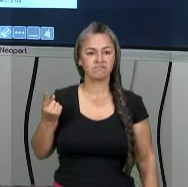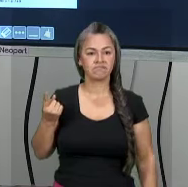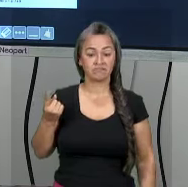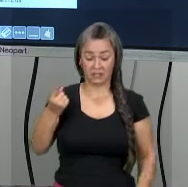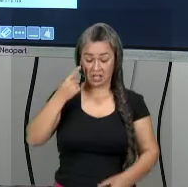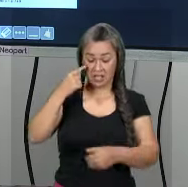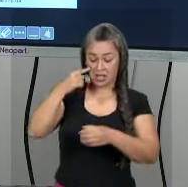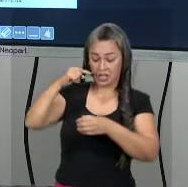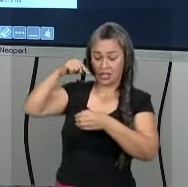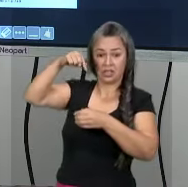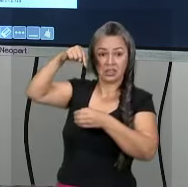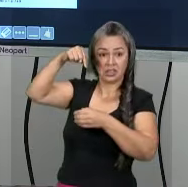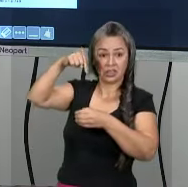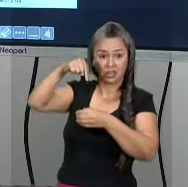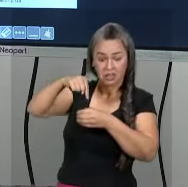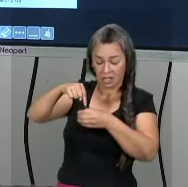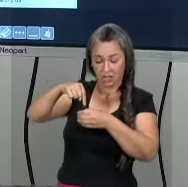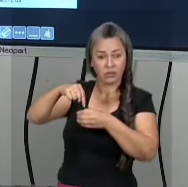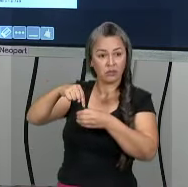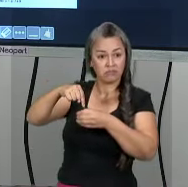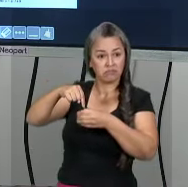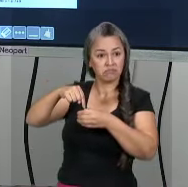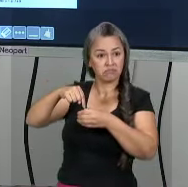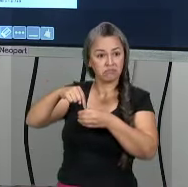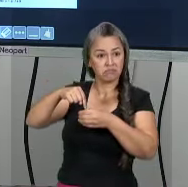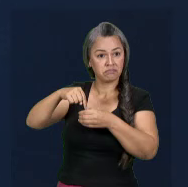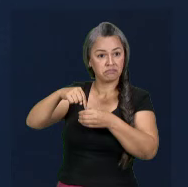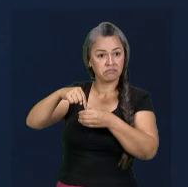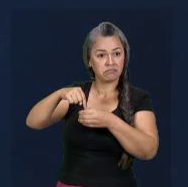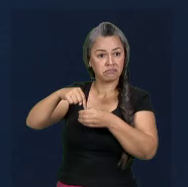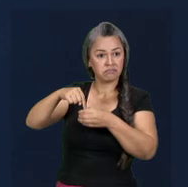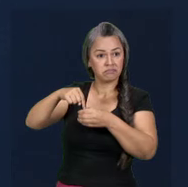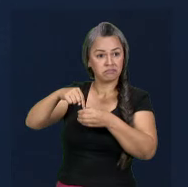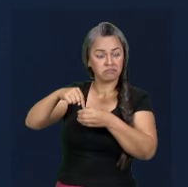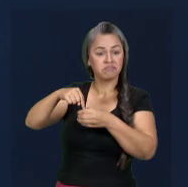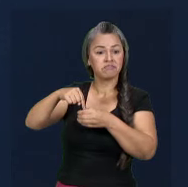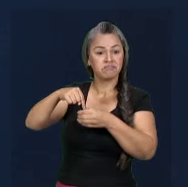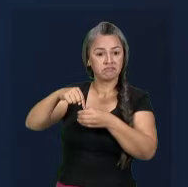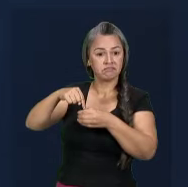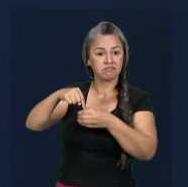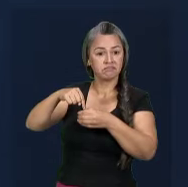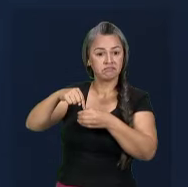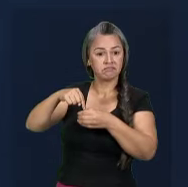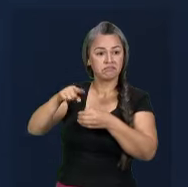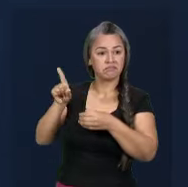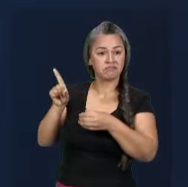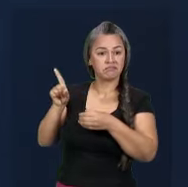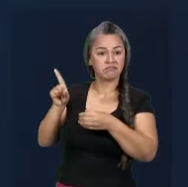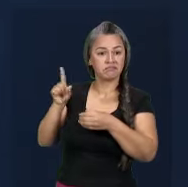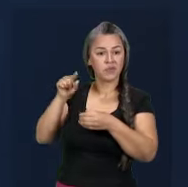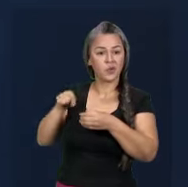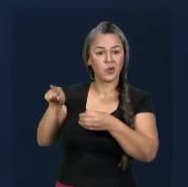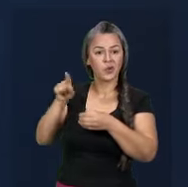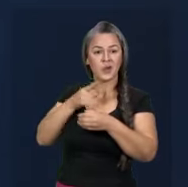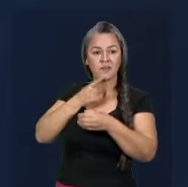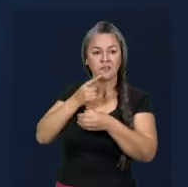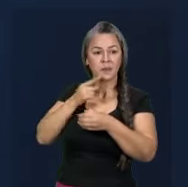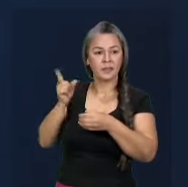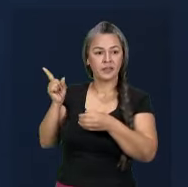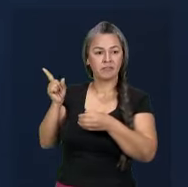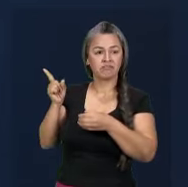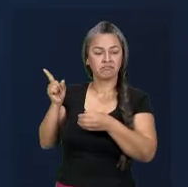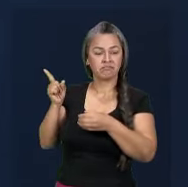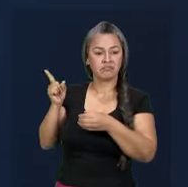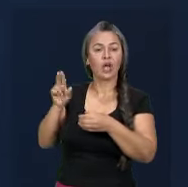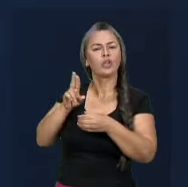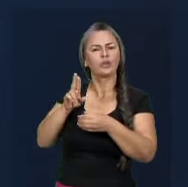interior da nossa coluna, a gente vai encontrar a nossa medula espinhal ou espinal.